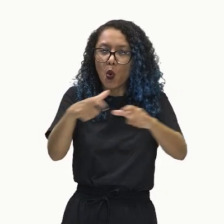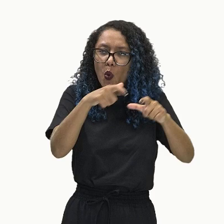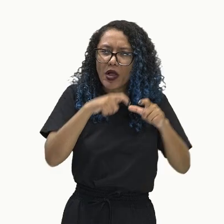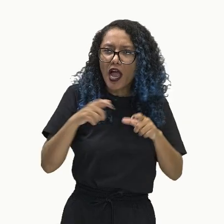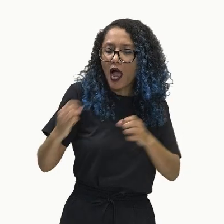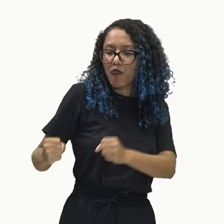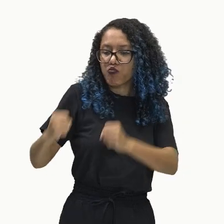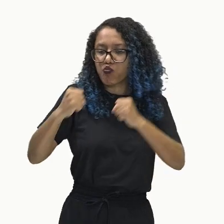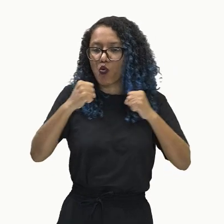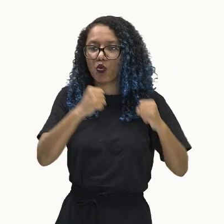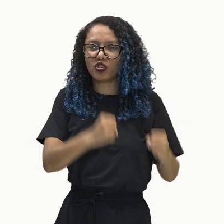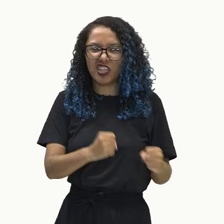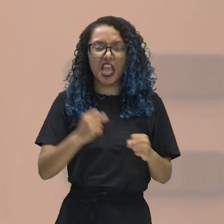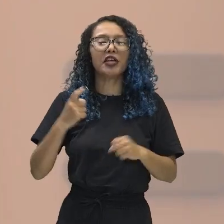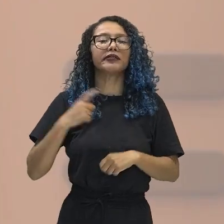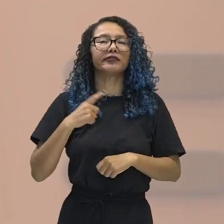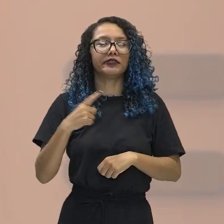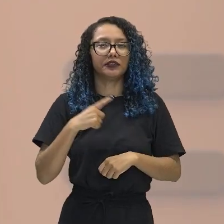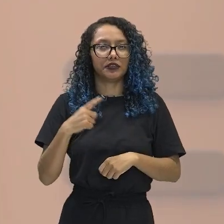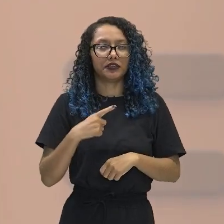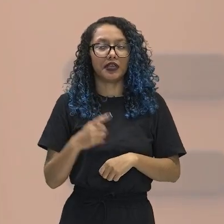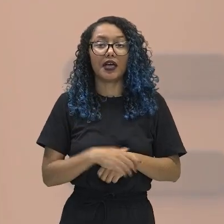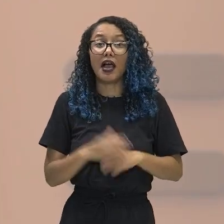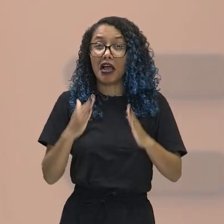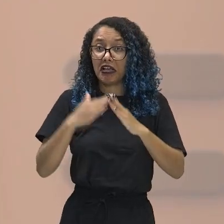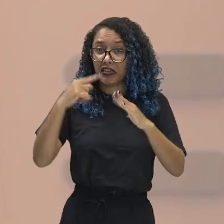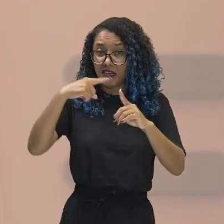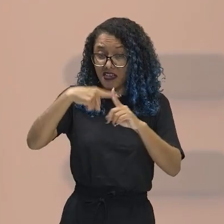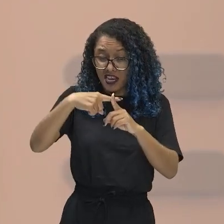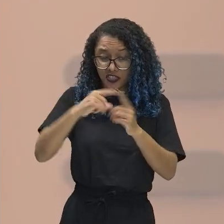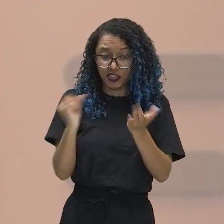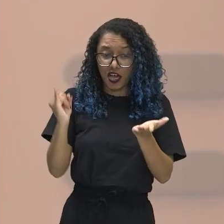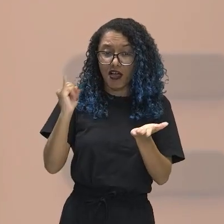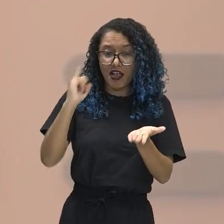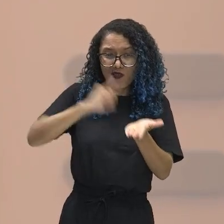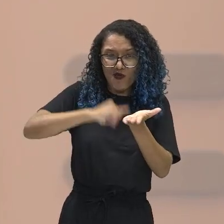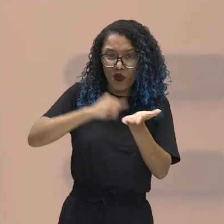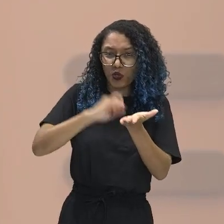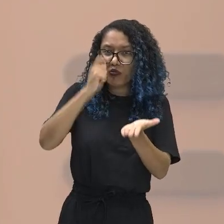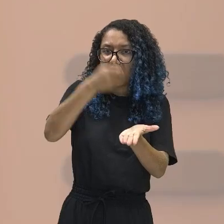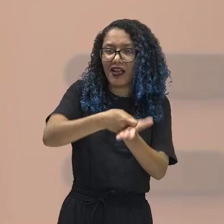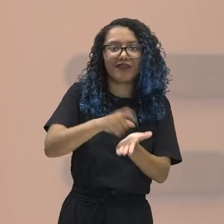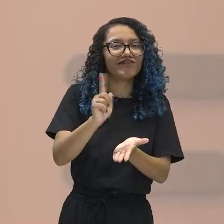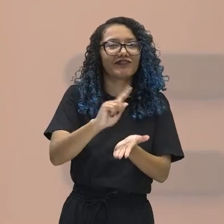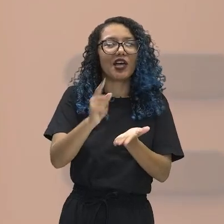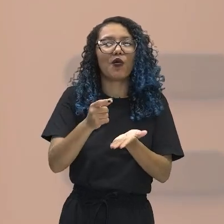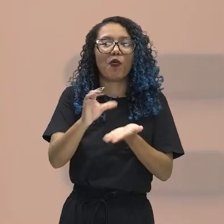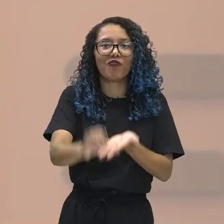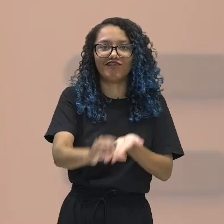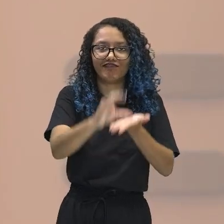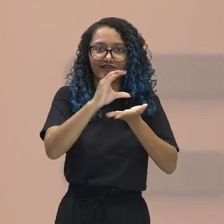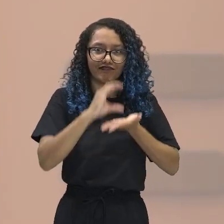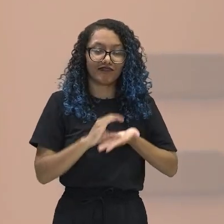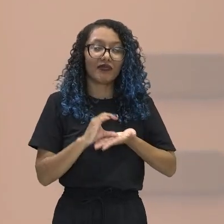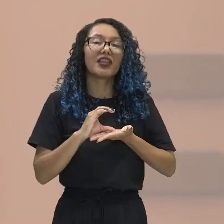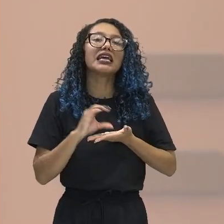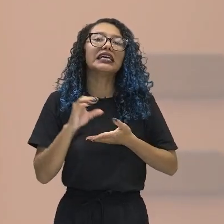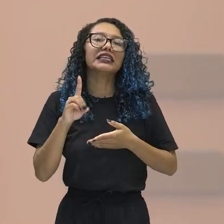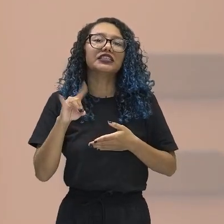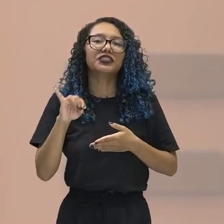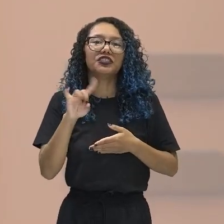igreja, ao invés de pagar imposto, ela recebia o dízimo. Portanto, a gente está vendo que também é uma classe